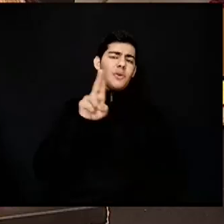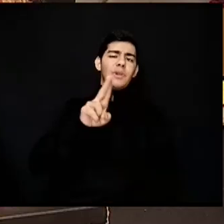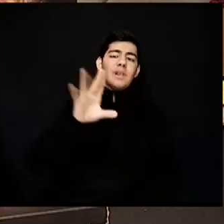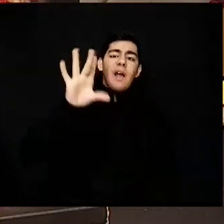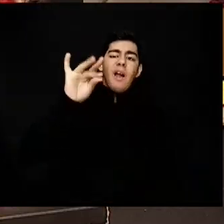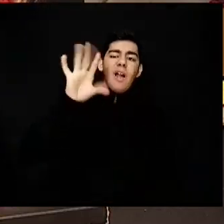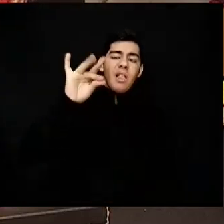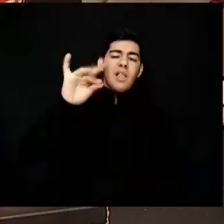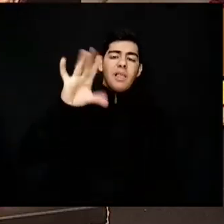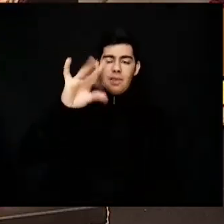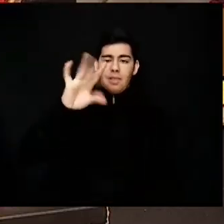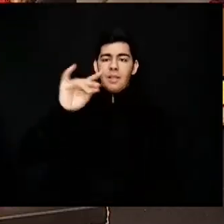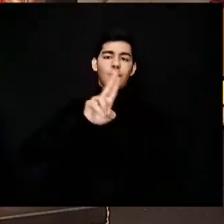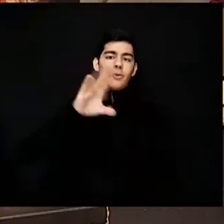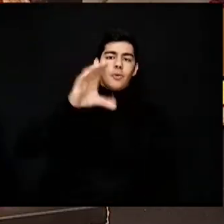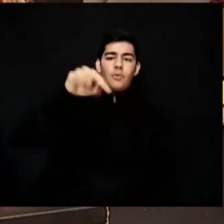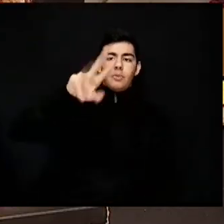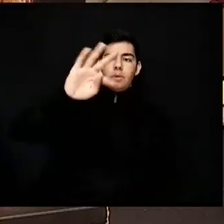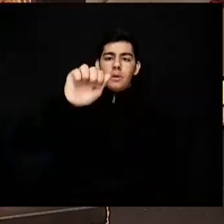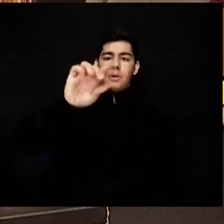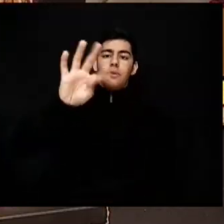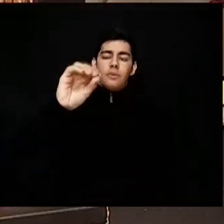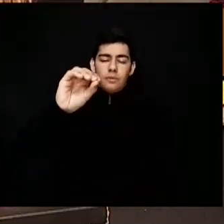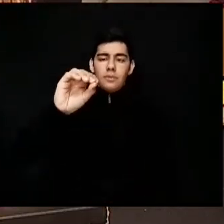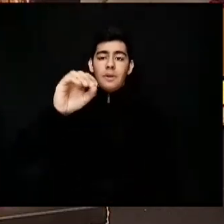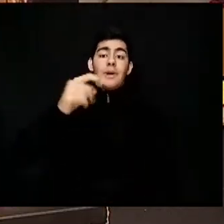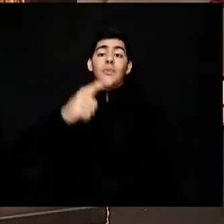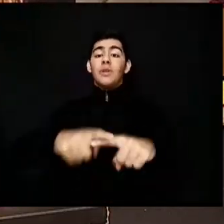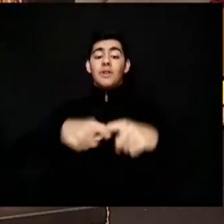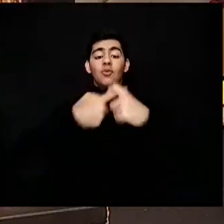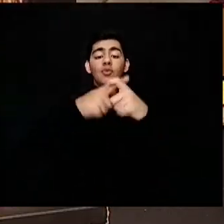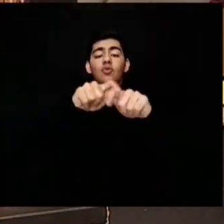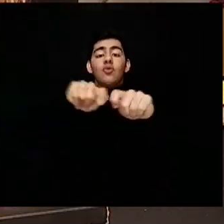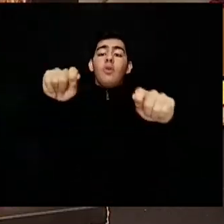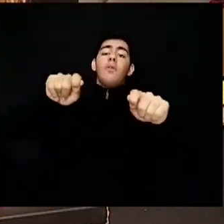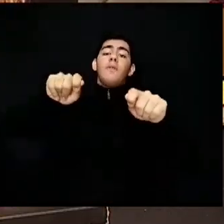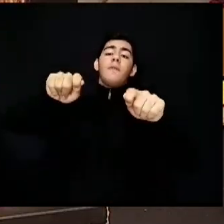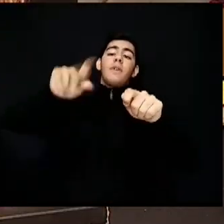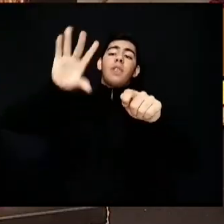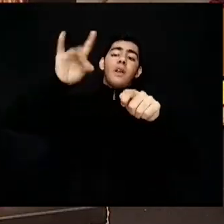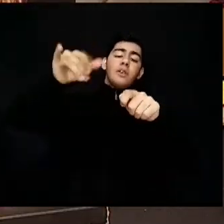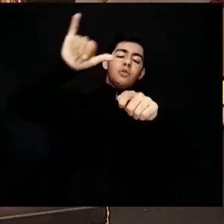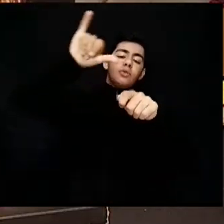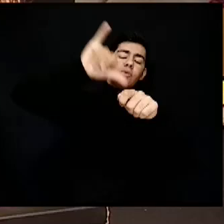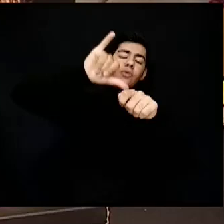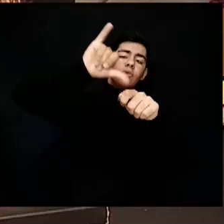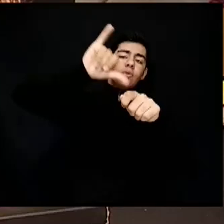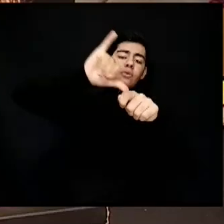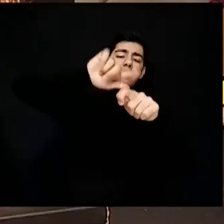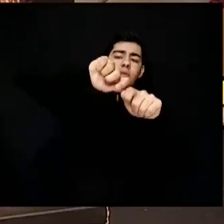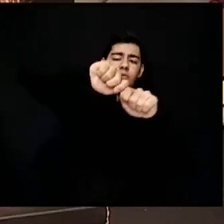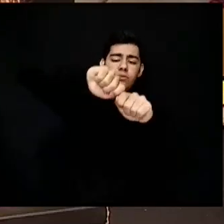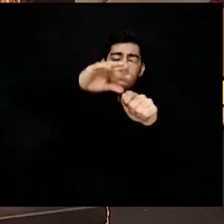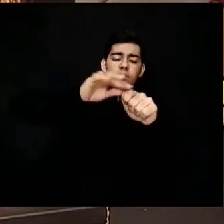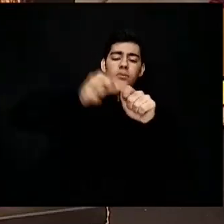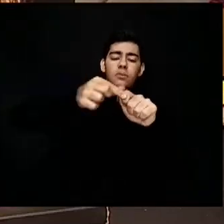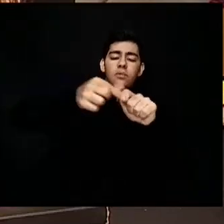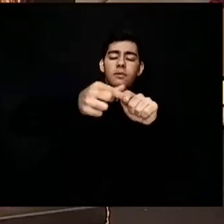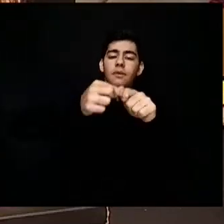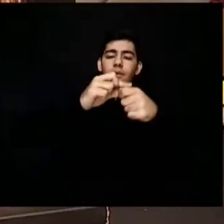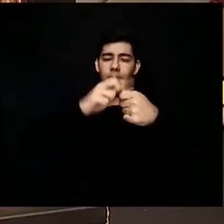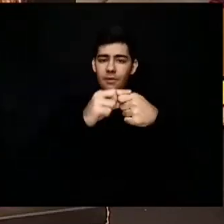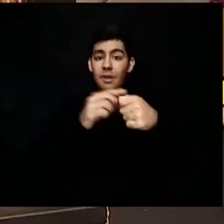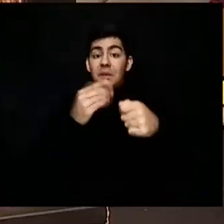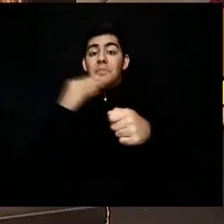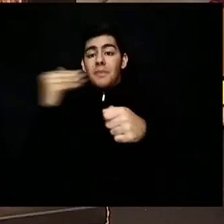se desfazer. Vai selar também. Isso. E quando é o fio encerado, a gente pode colocar